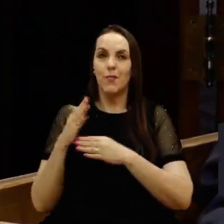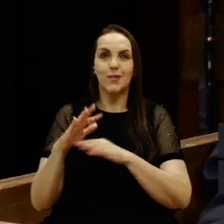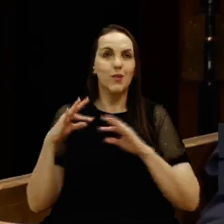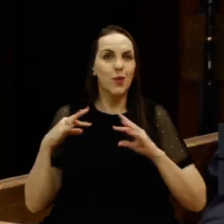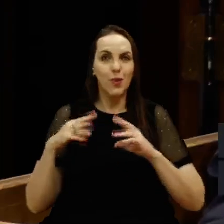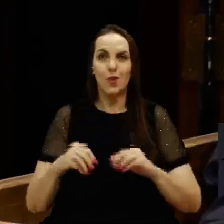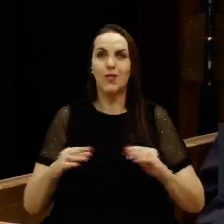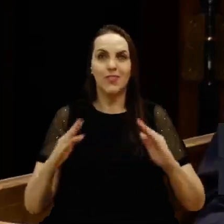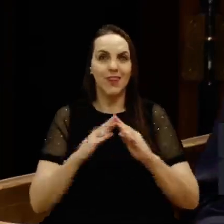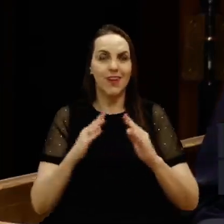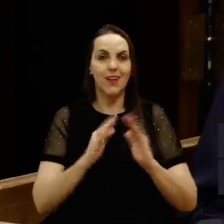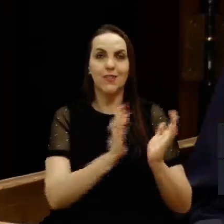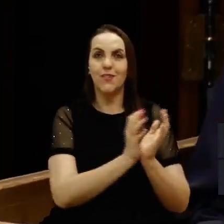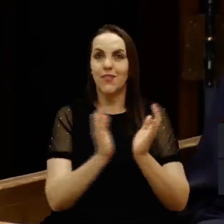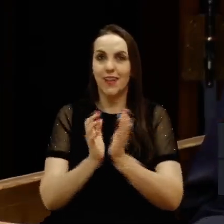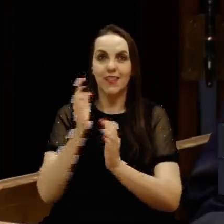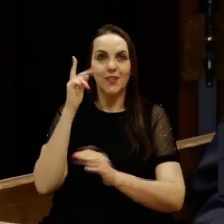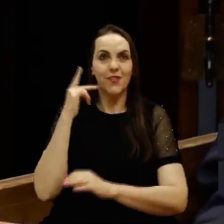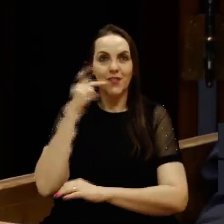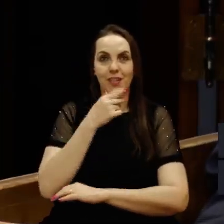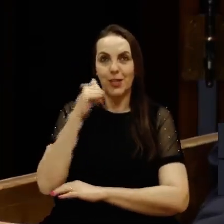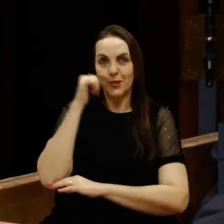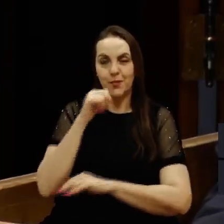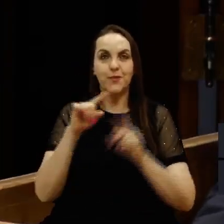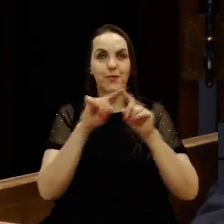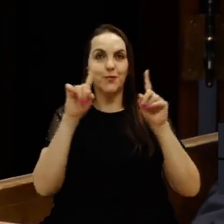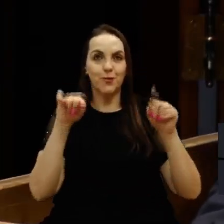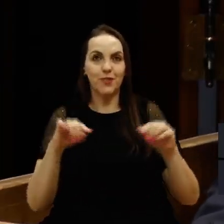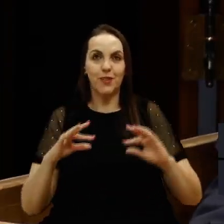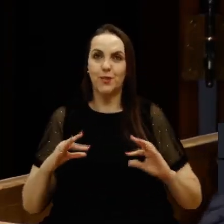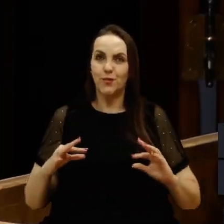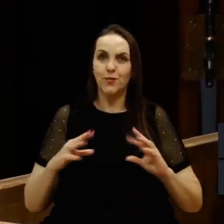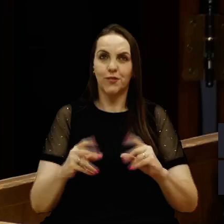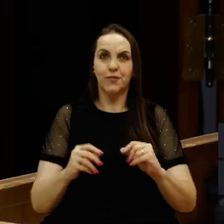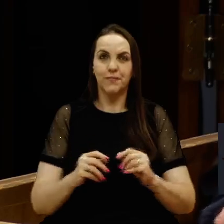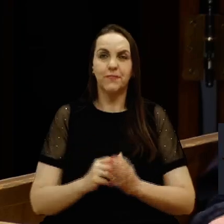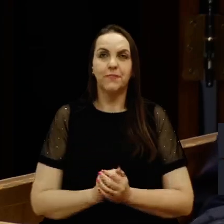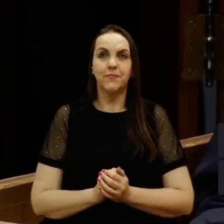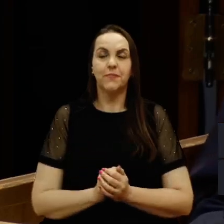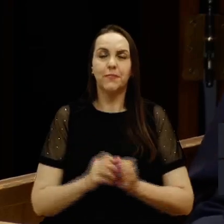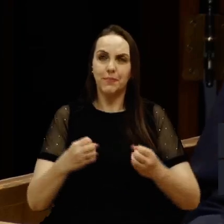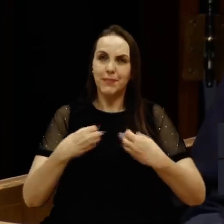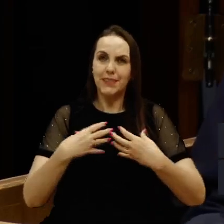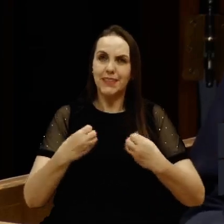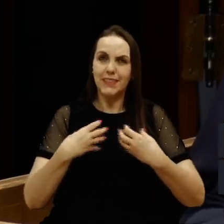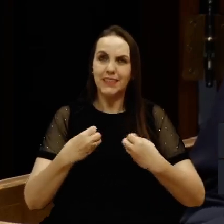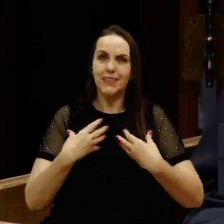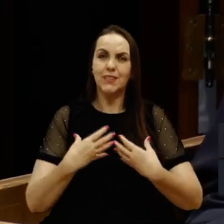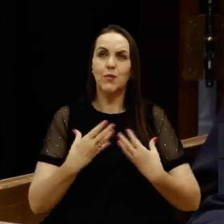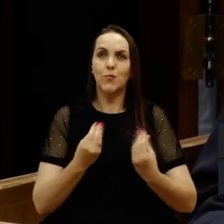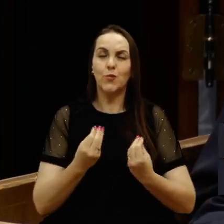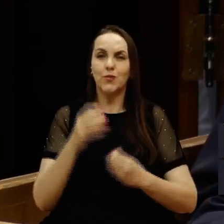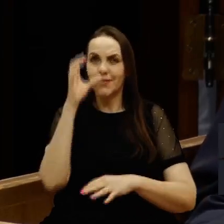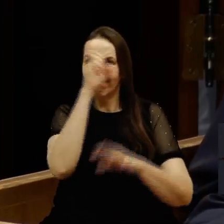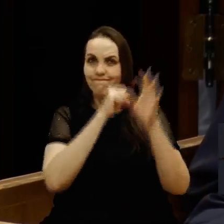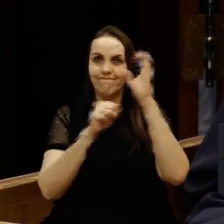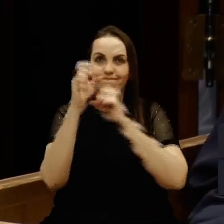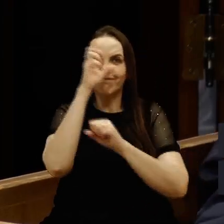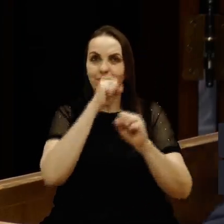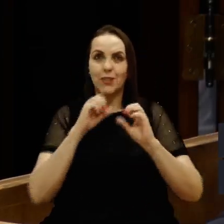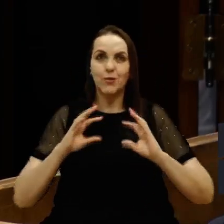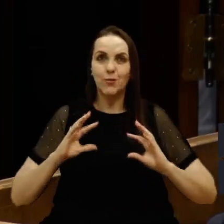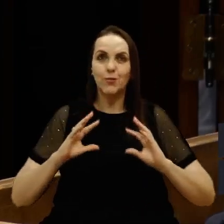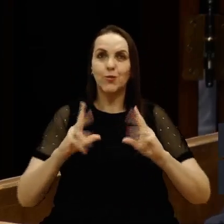casa, os colegas vereadores, os servidores, os quais me ensinam tanto, eu aprendo tanto com